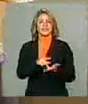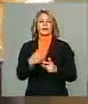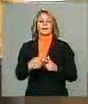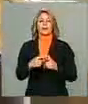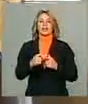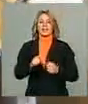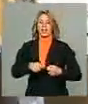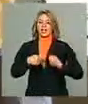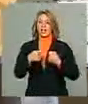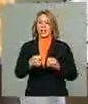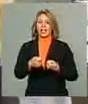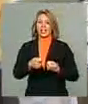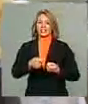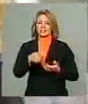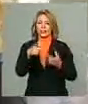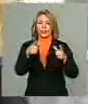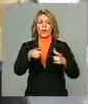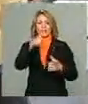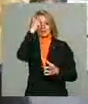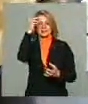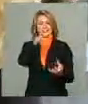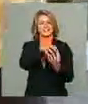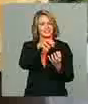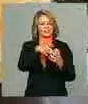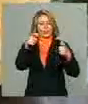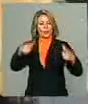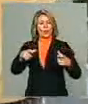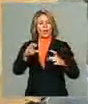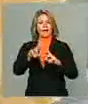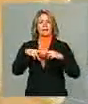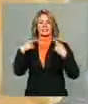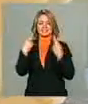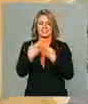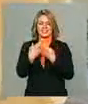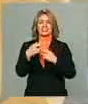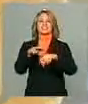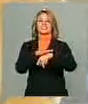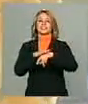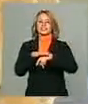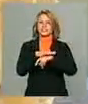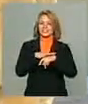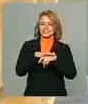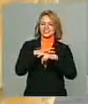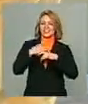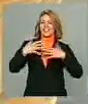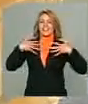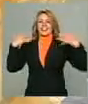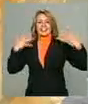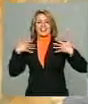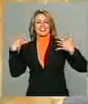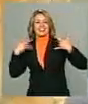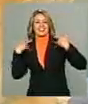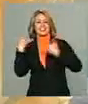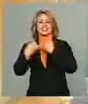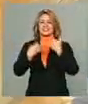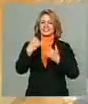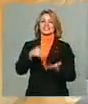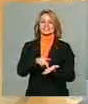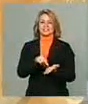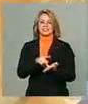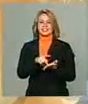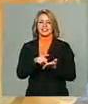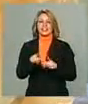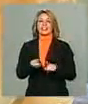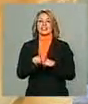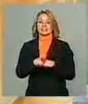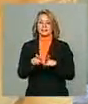deu aos idosos um lugar para eles se reunirem conversar se divertir e